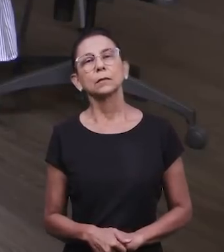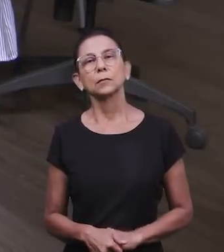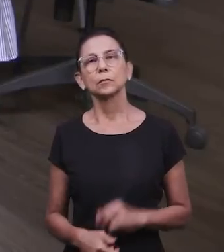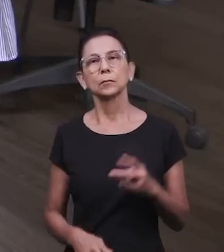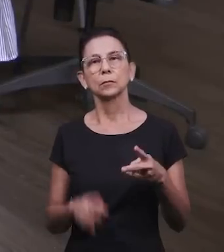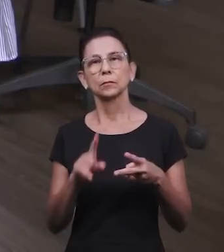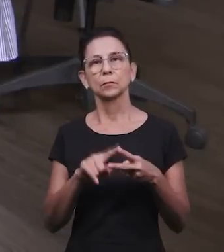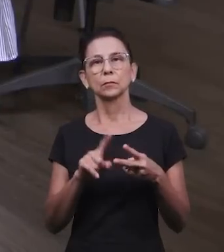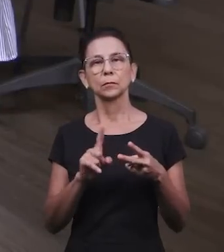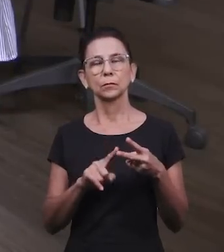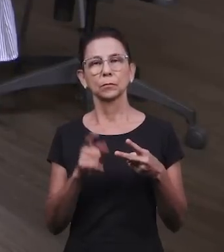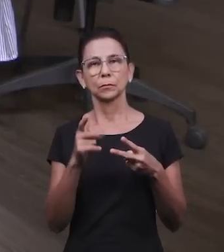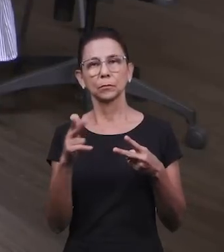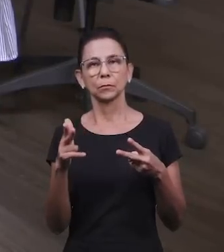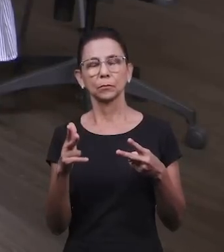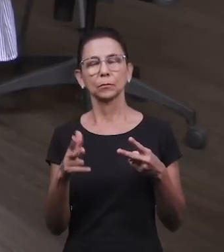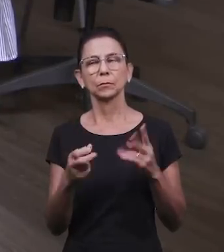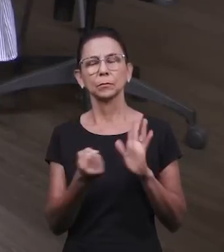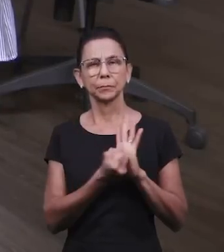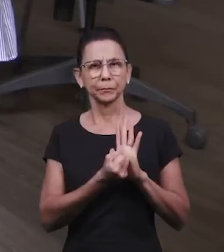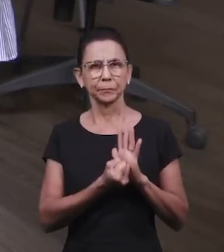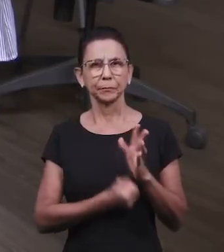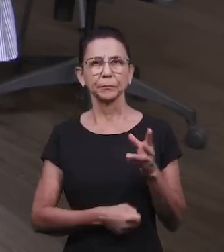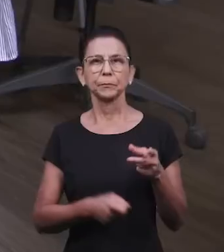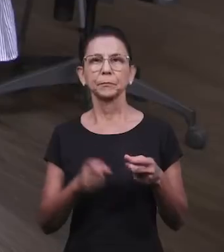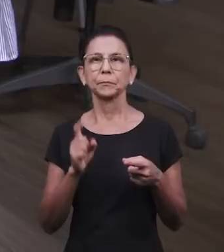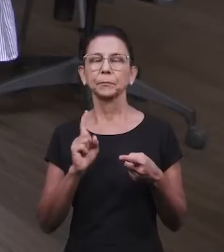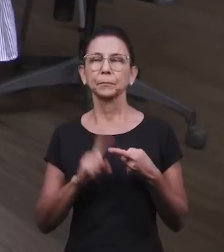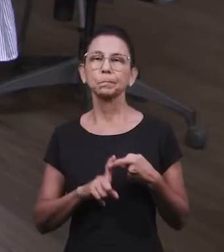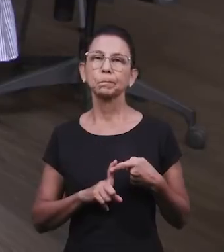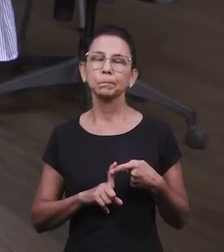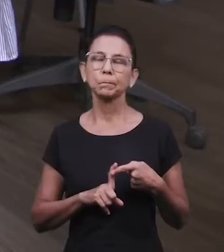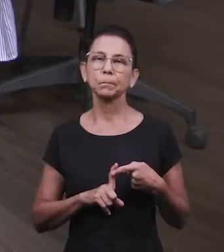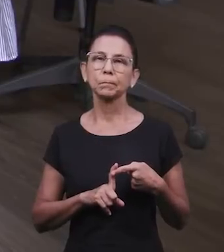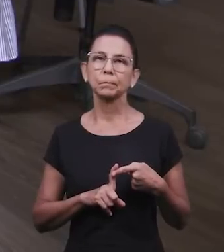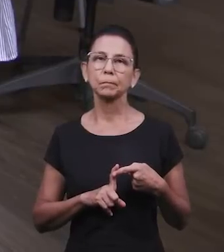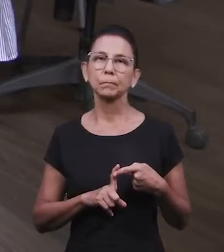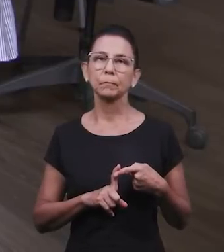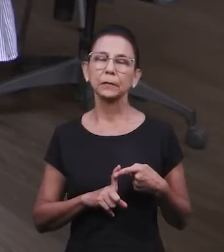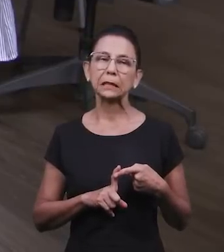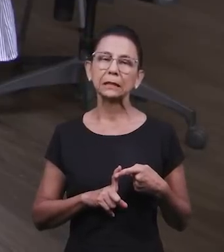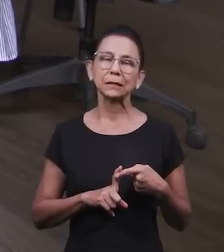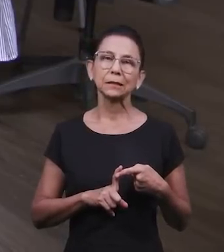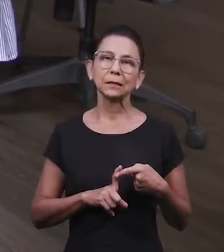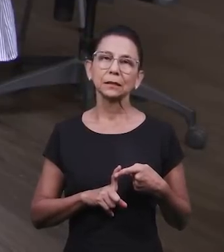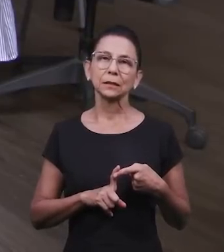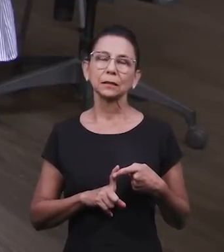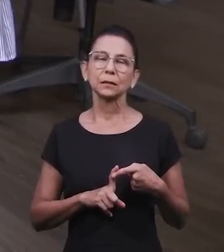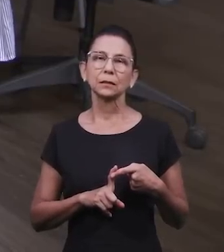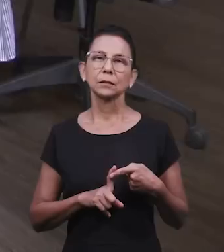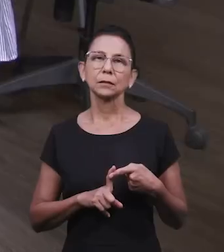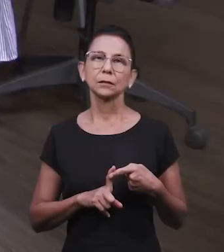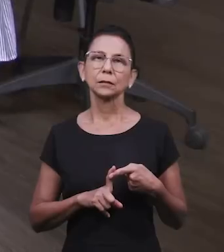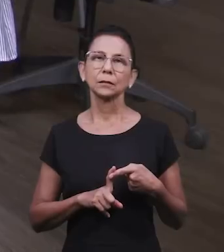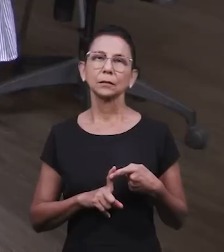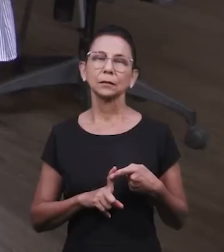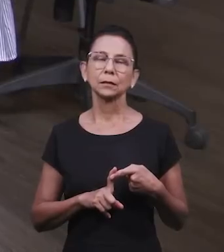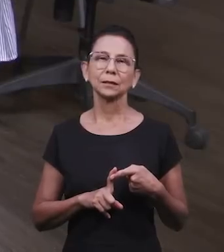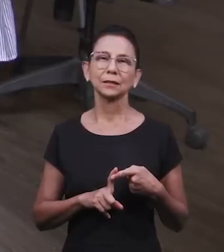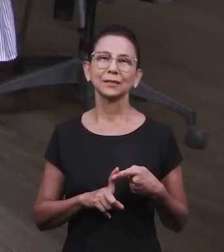país. E duas coisas marcaram essa viagem. Uma delas foi que